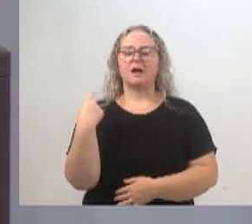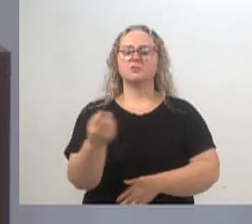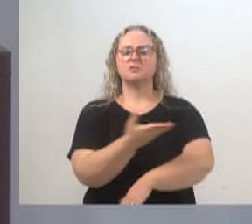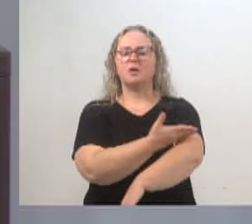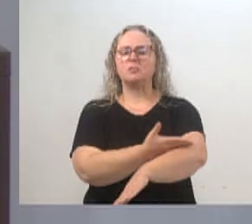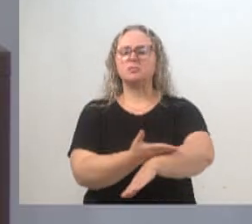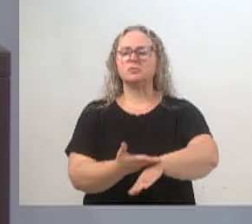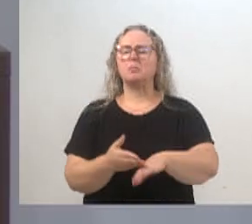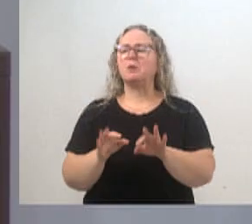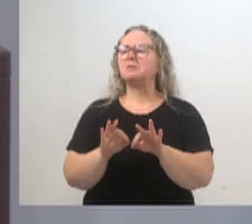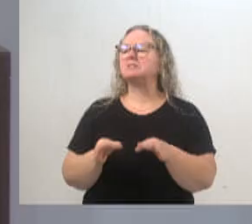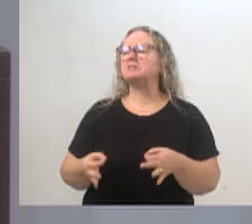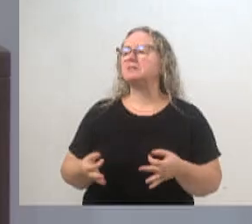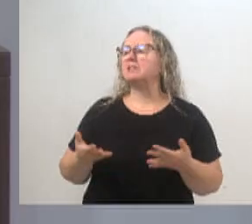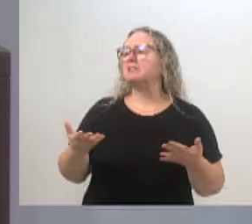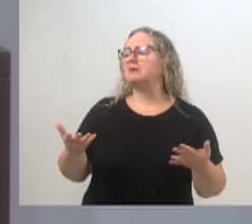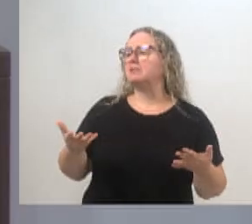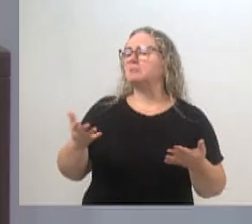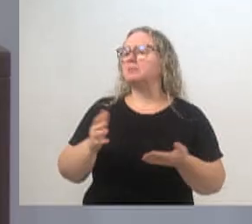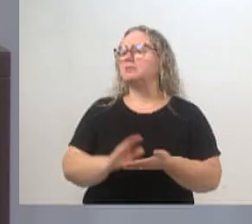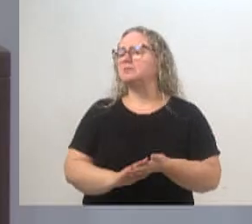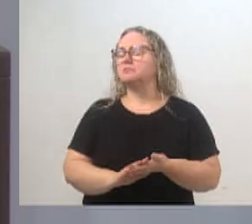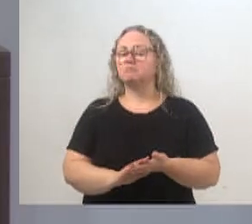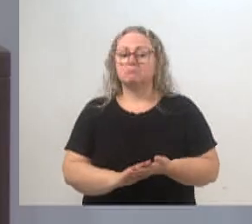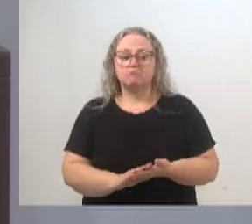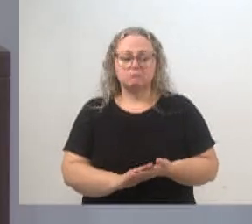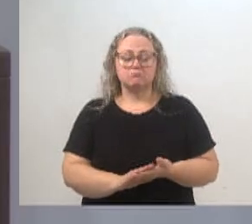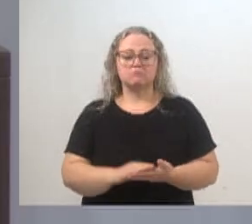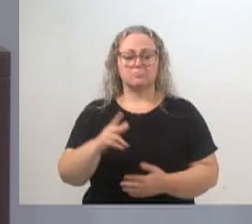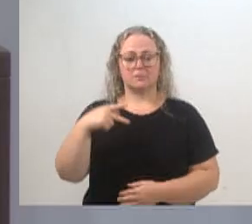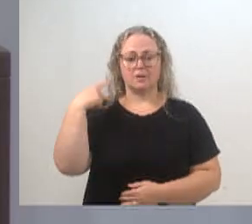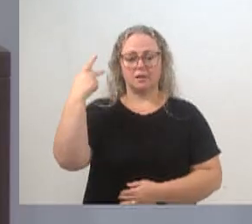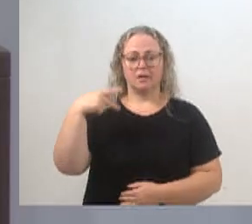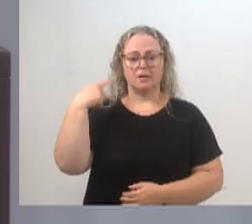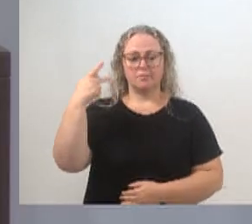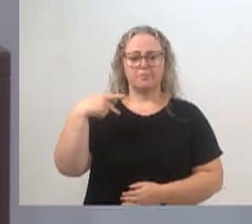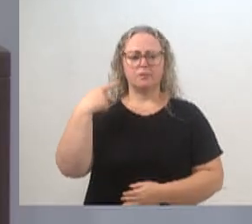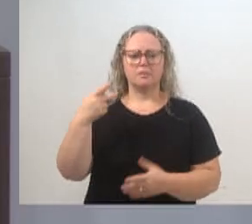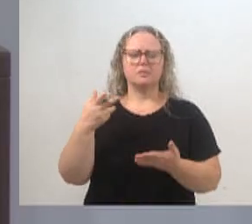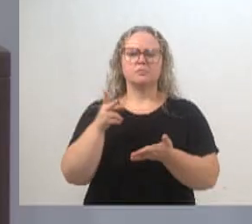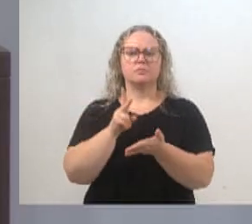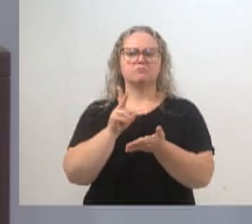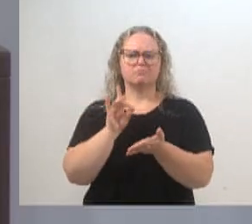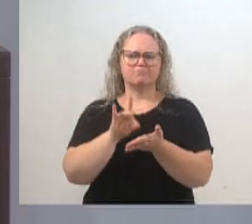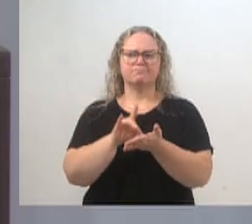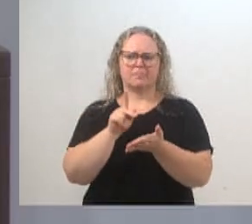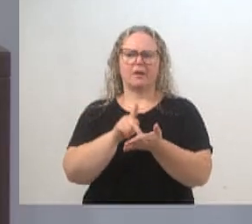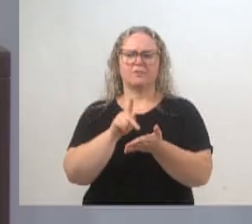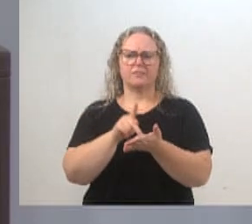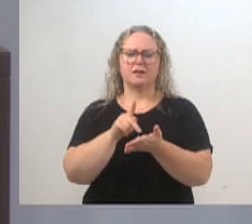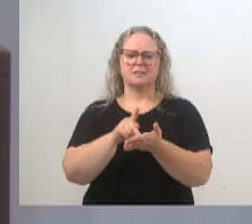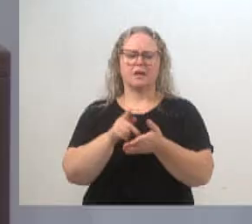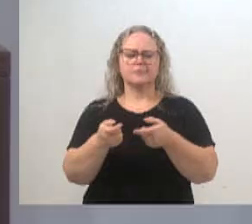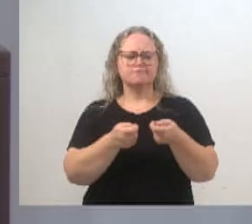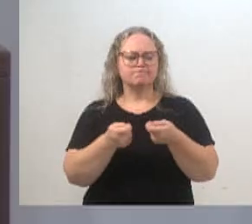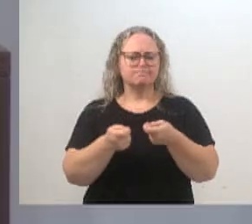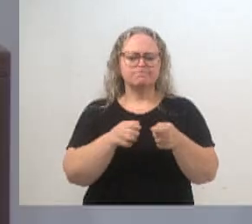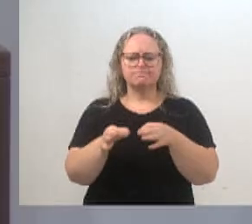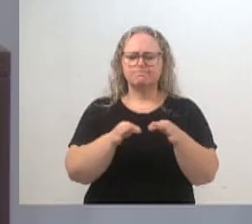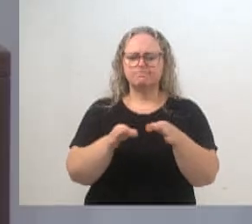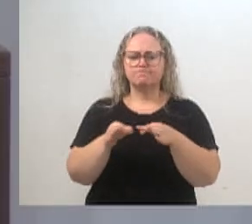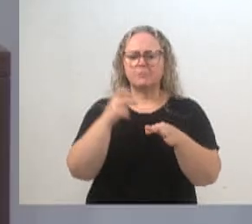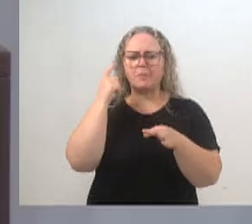pensar pequeno, se realmente os políticos que têm gerido esse município tem um complexo